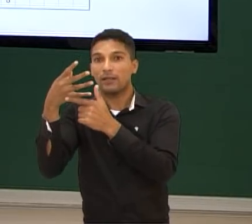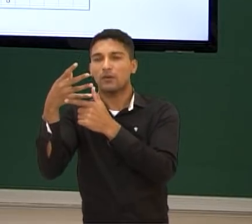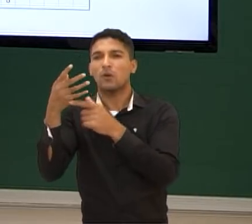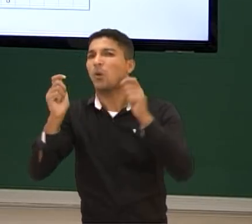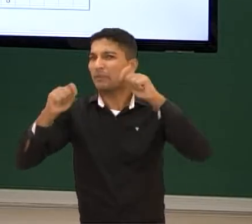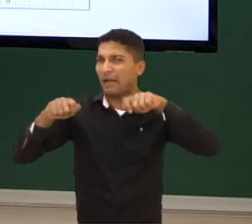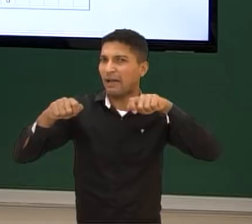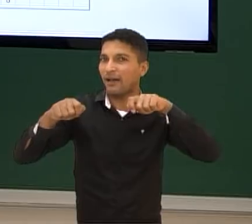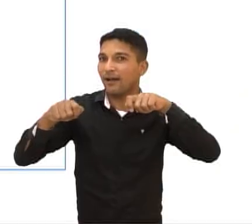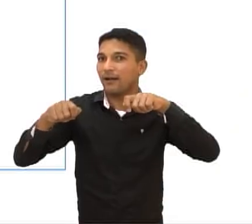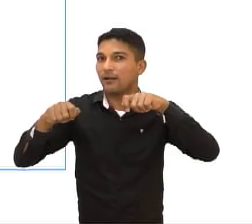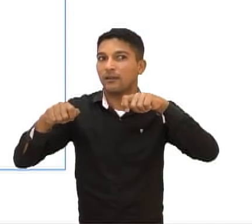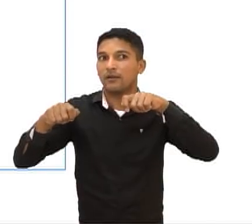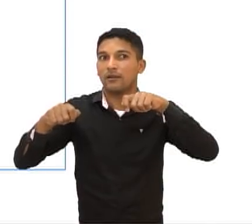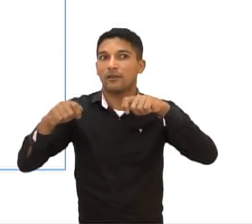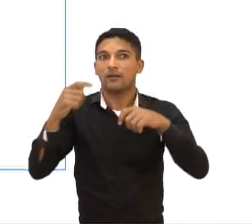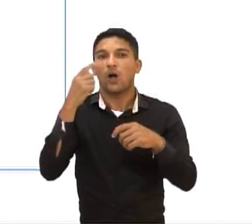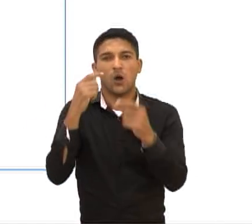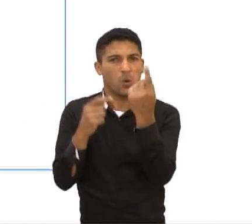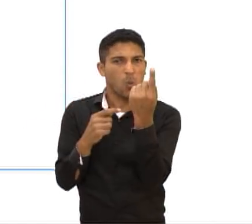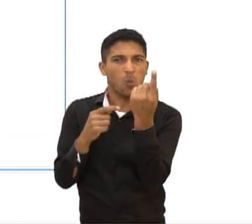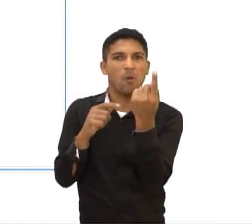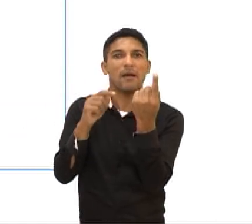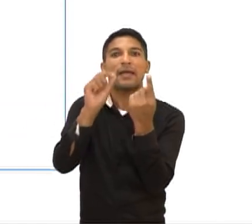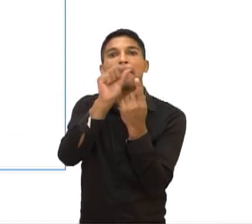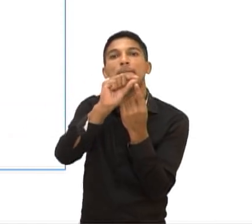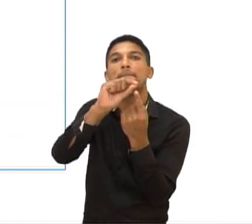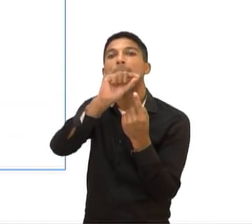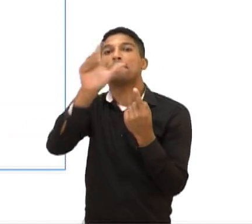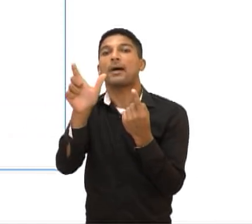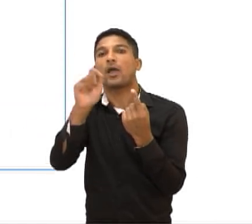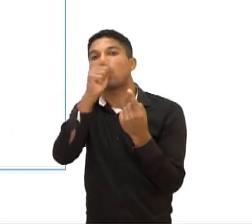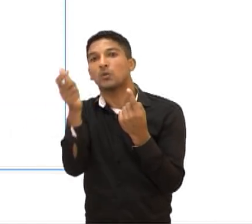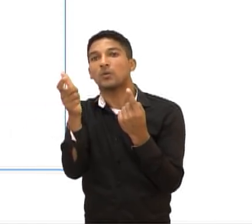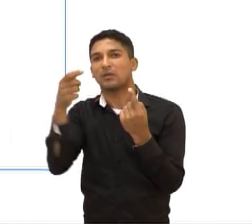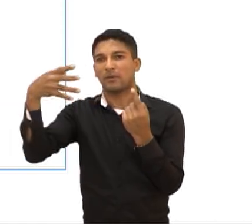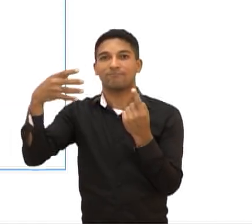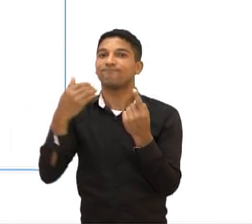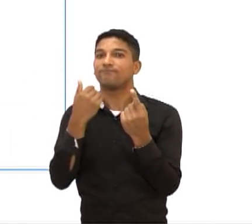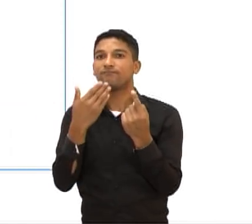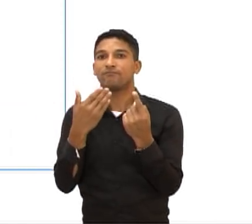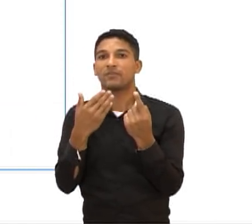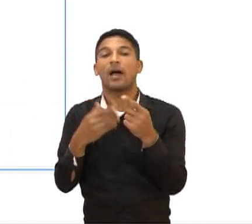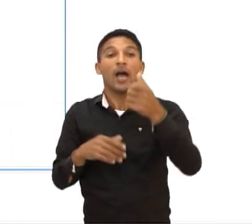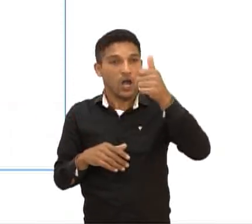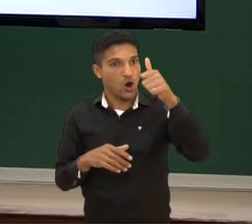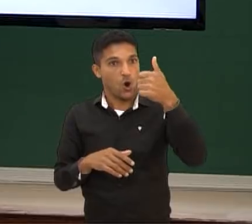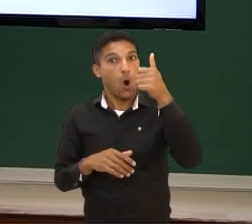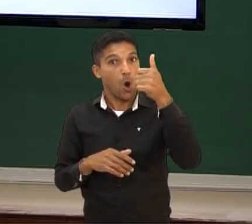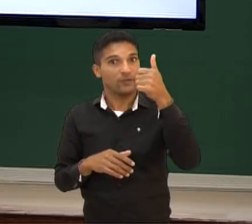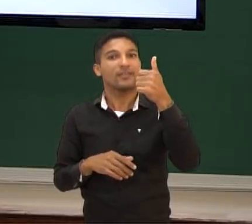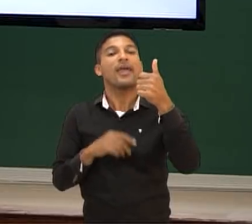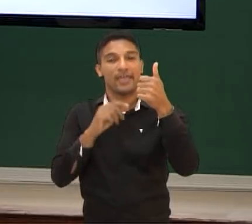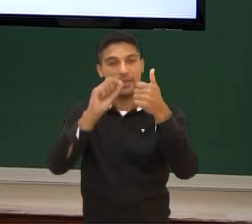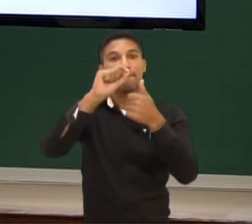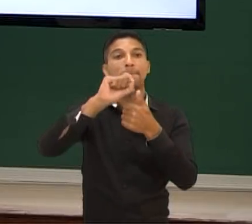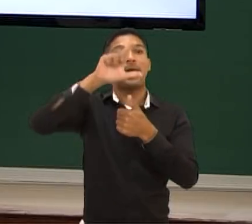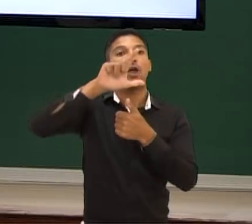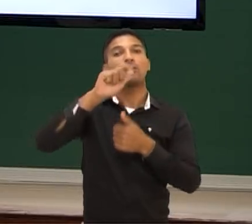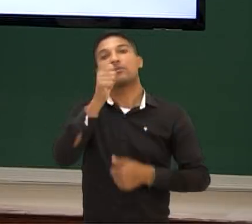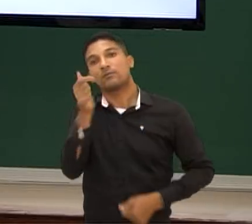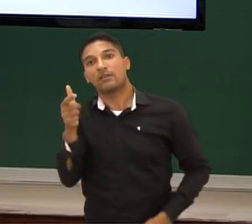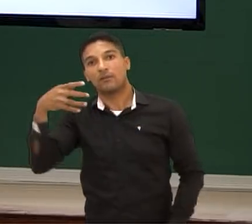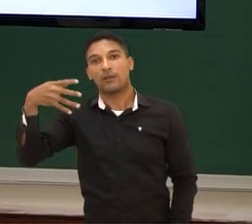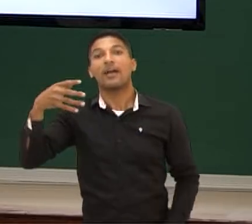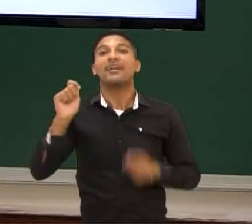que é o maior. 1 é maior que o 4? Não. 11 é maior que o 4? Sim. Então, quer dizer que eu consigo dividir por